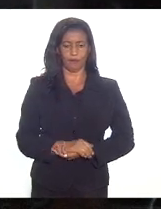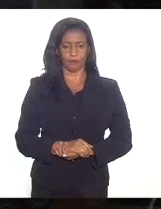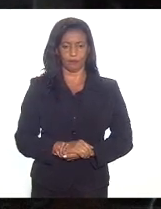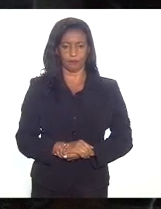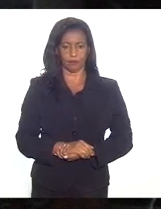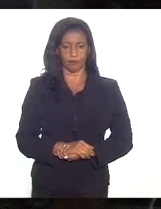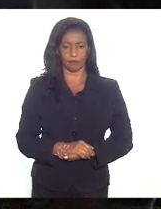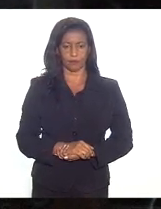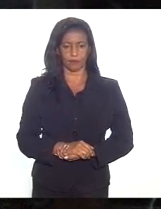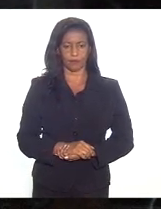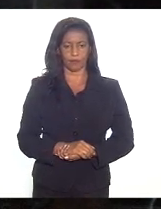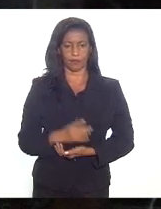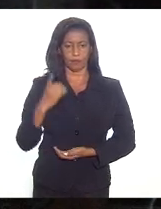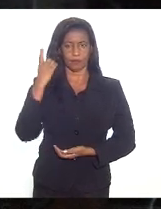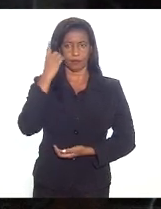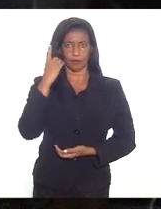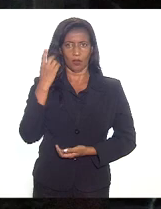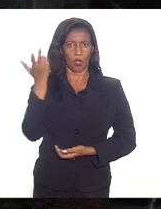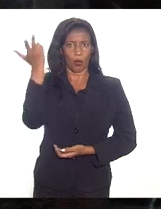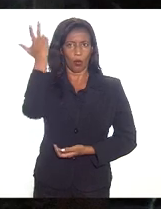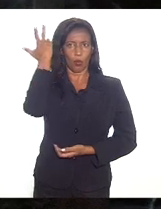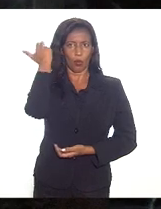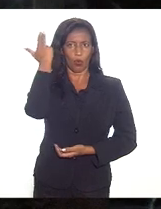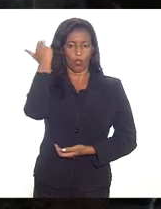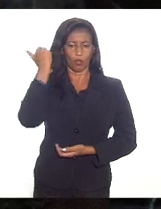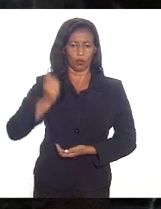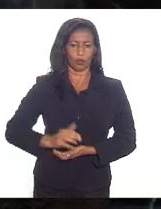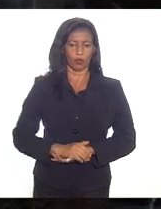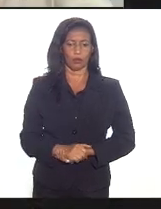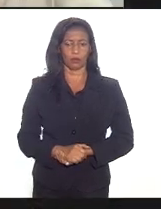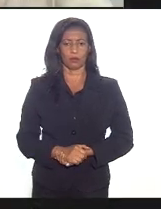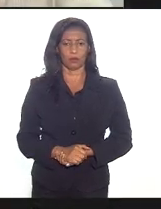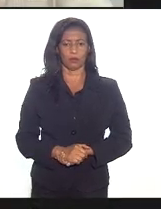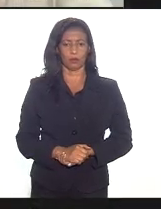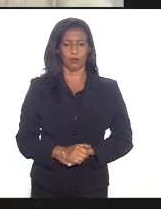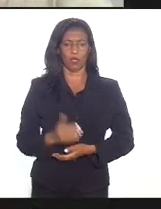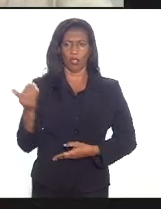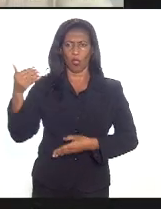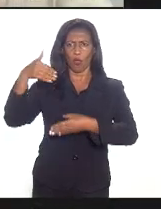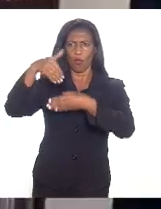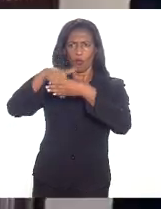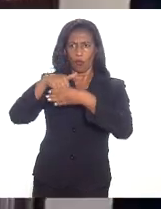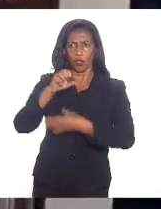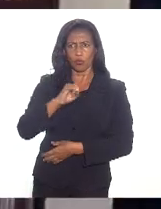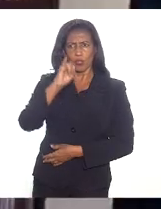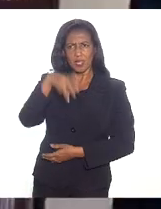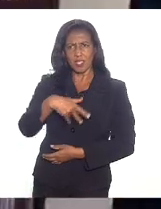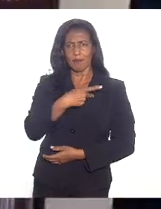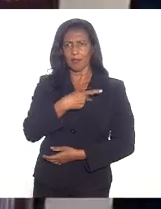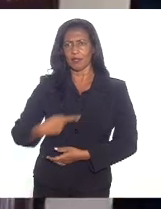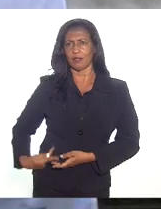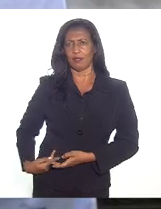Deputado Eliomar Coelho. Voto sim, presidente.